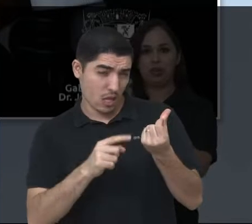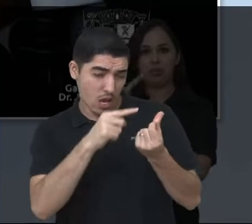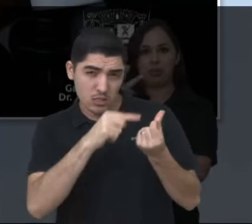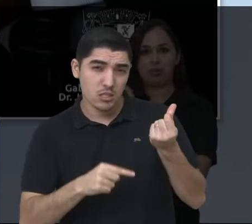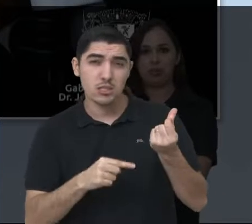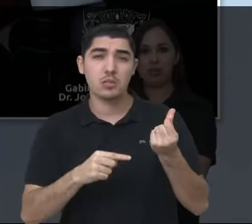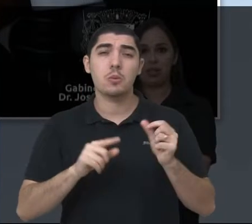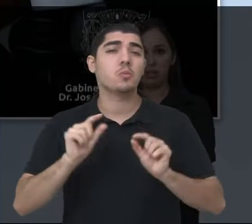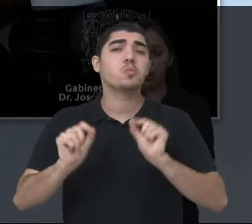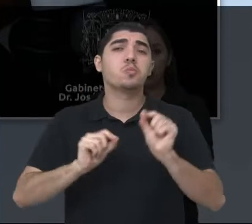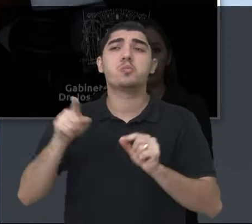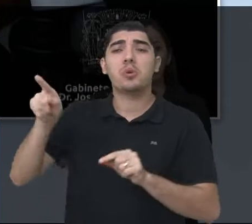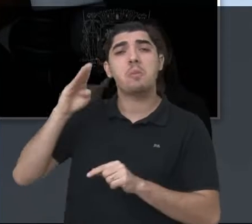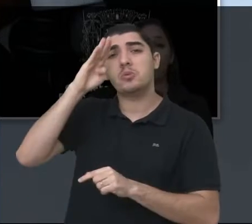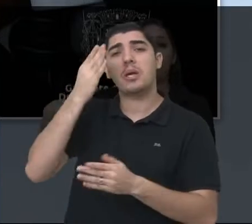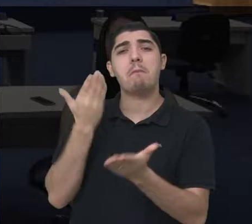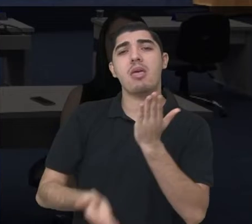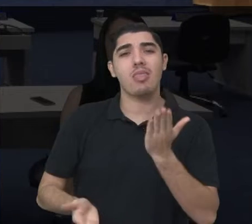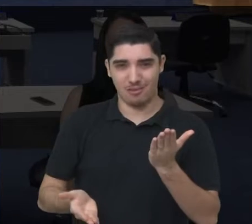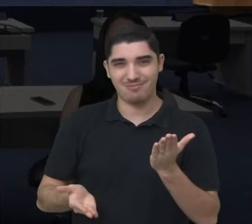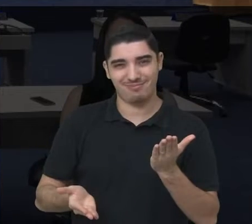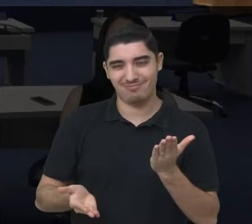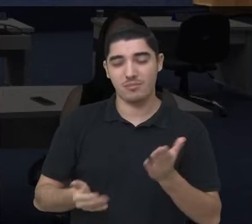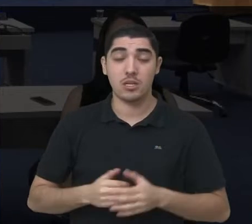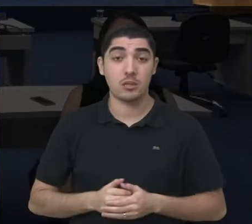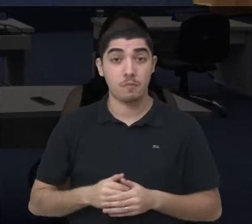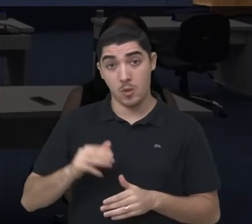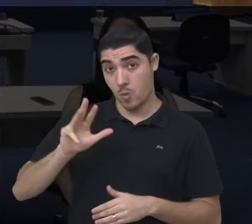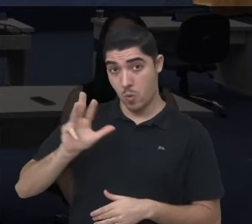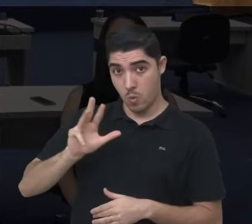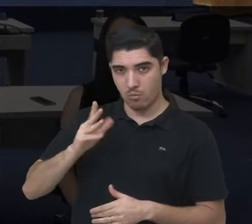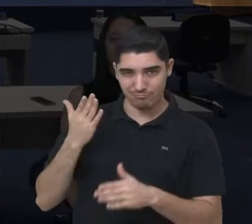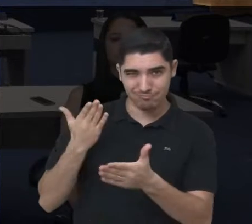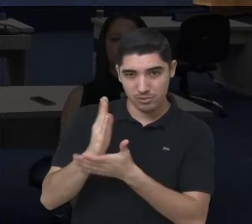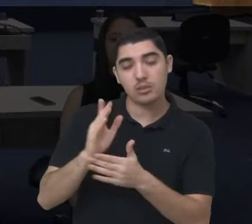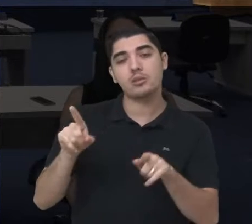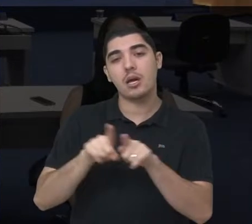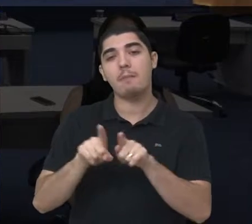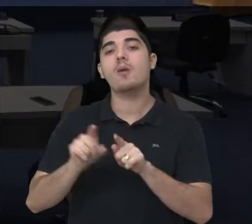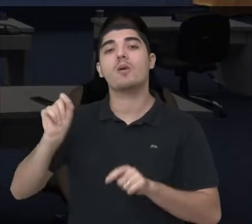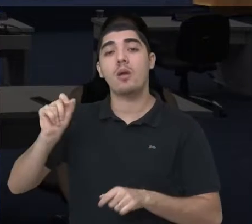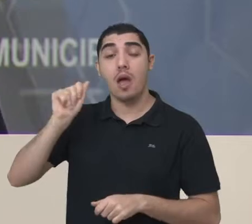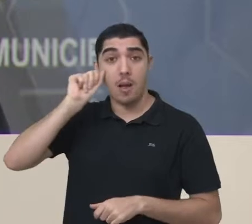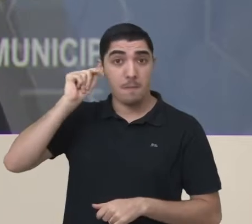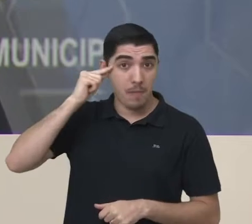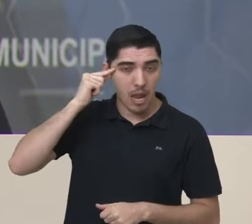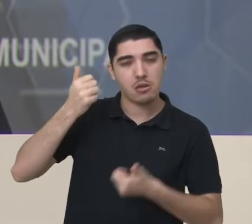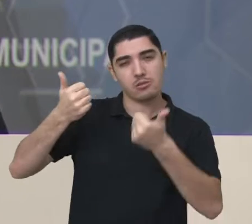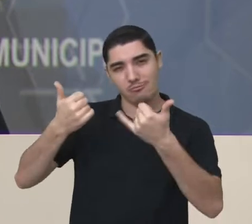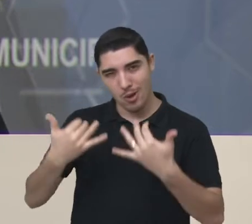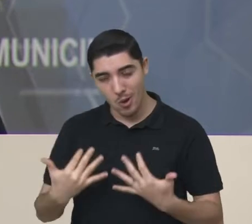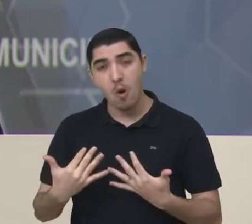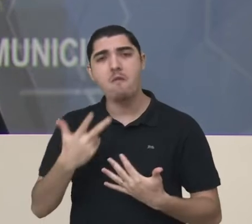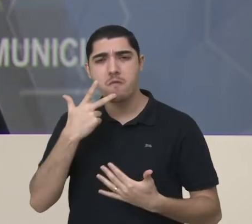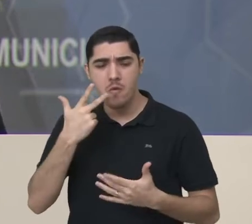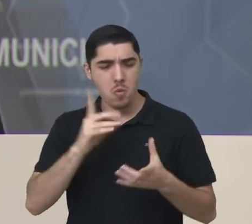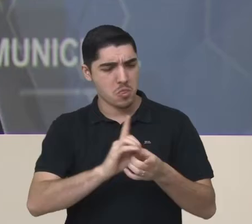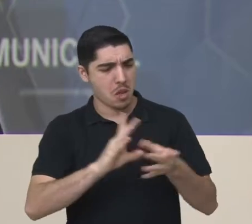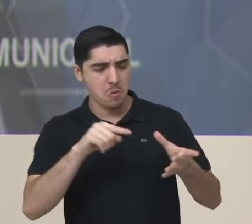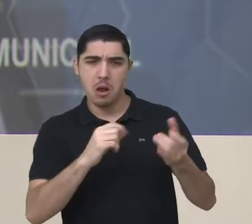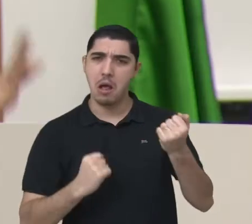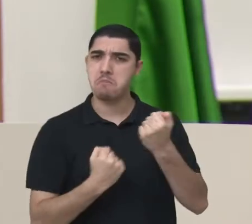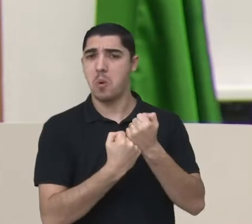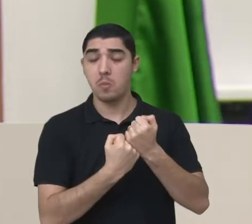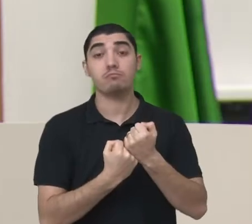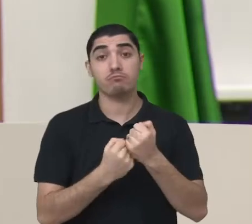atual presidente Bolsonaro nas urnas. A vitória de Lula também foi comentada na tribuna pelas vereadoras Amélia Naomi, que defendeu a